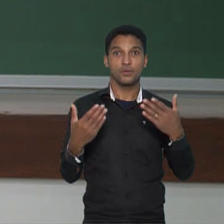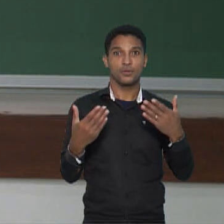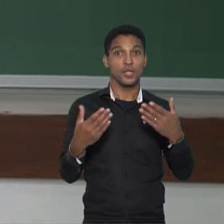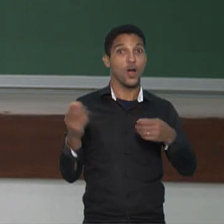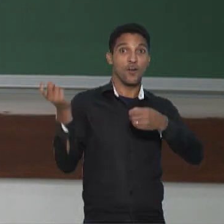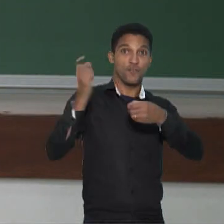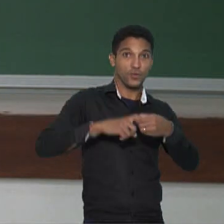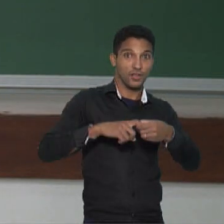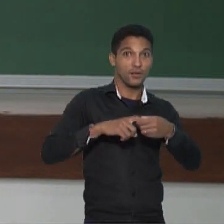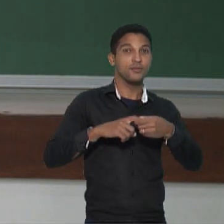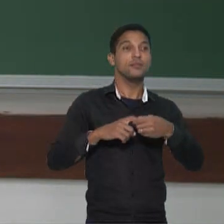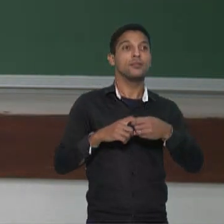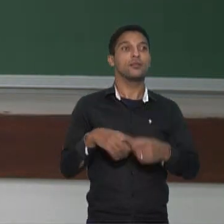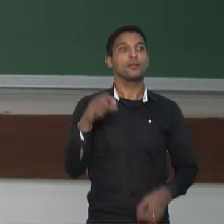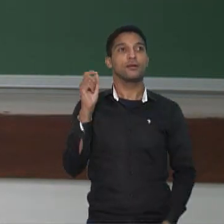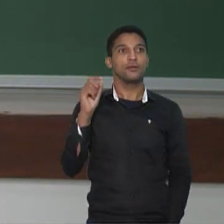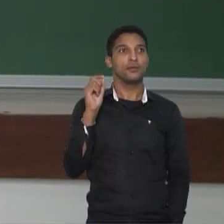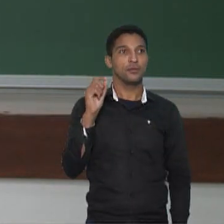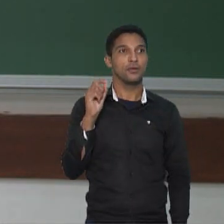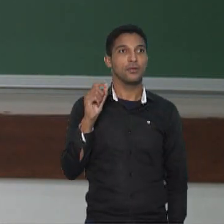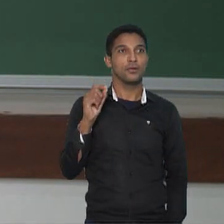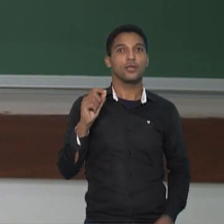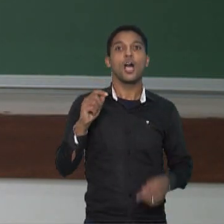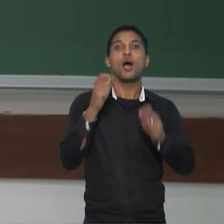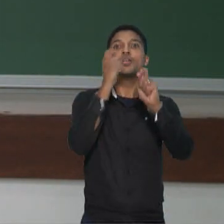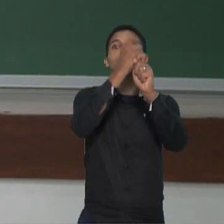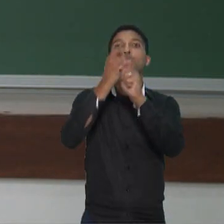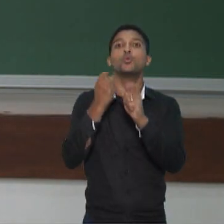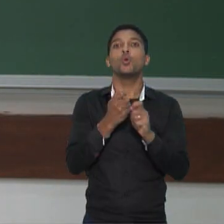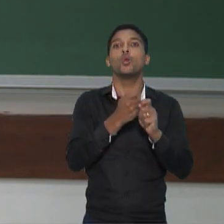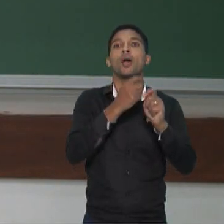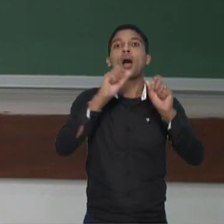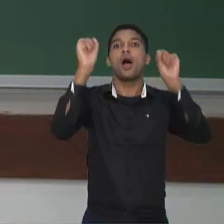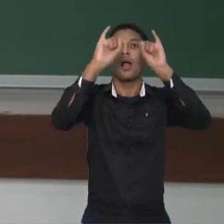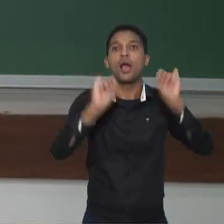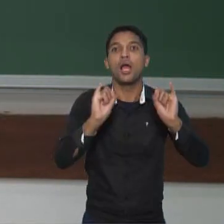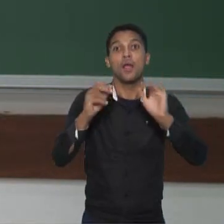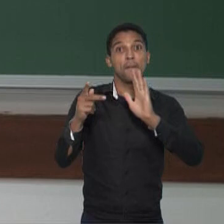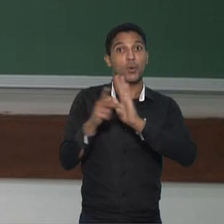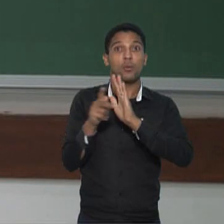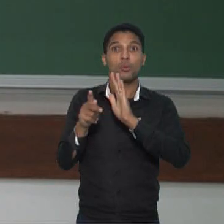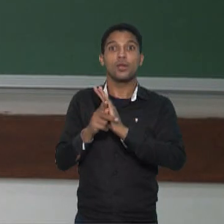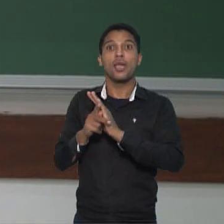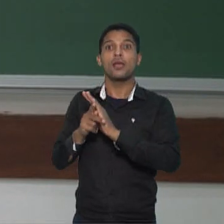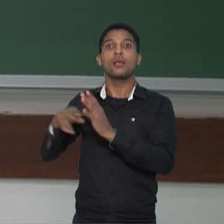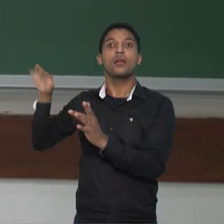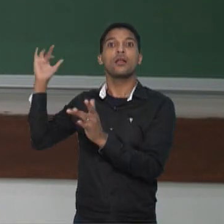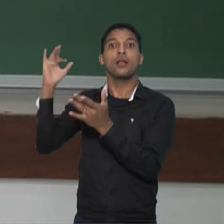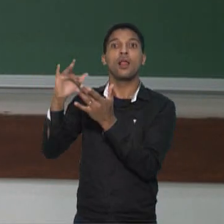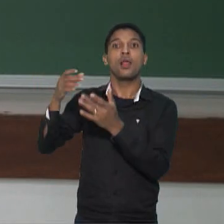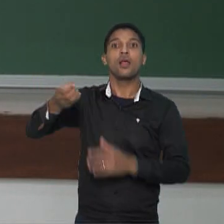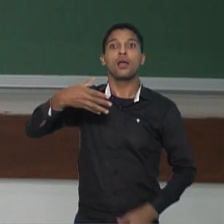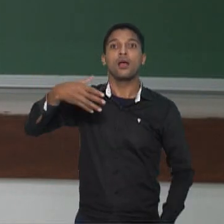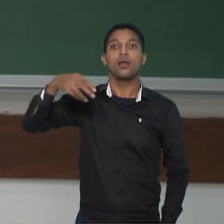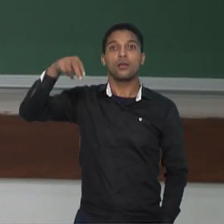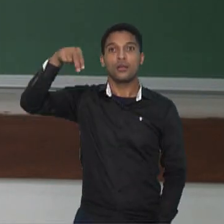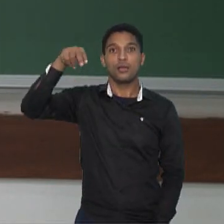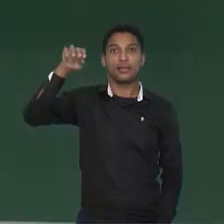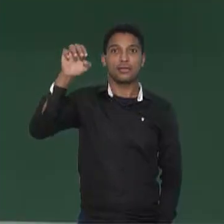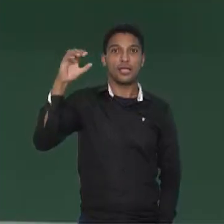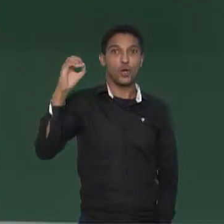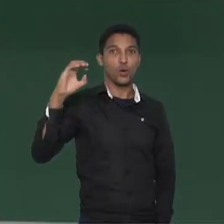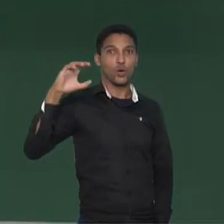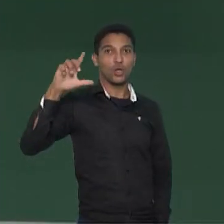Pessoal, voltamos aqui. Escultura neoclássica, né? Sobre a escultura neoclássica, é correto afirmar, número 1, representado